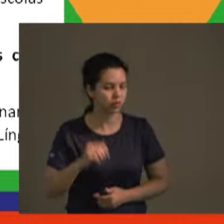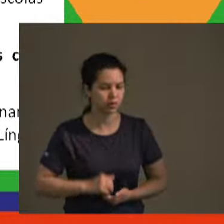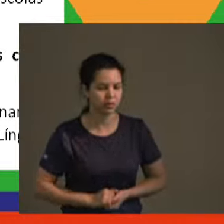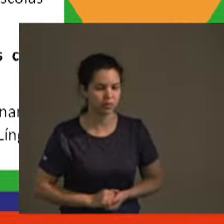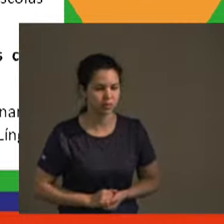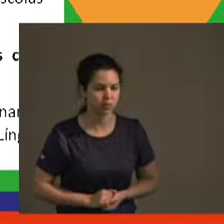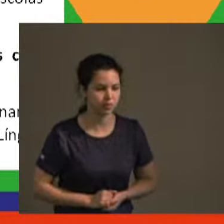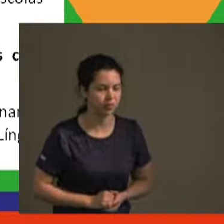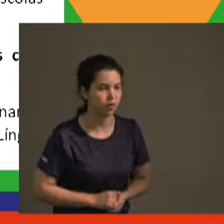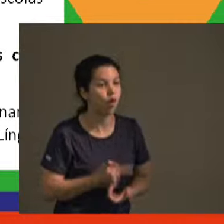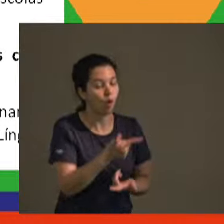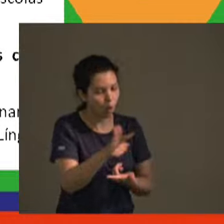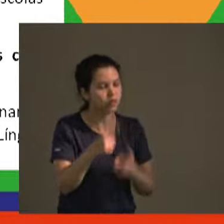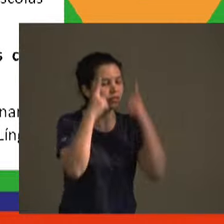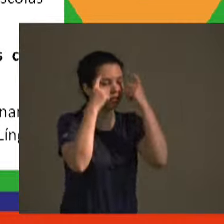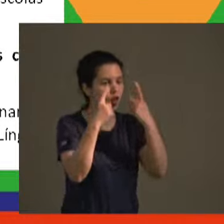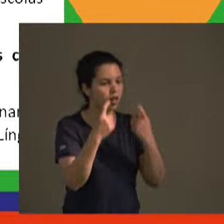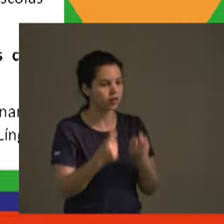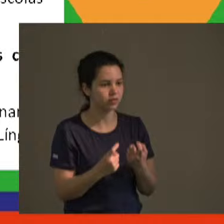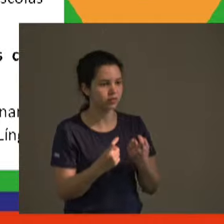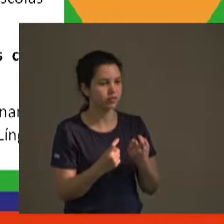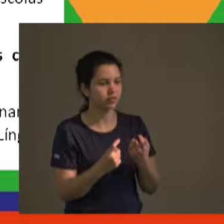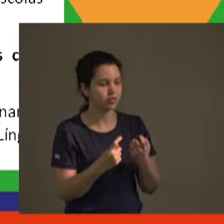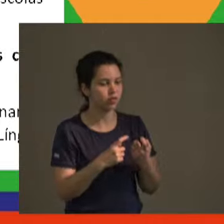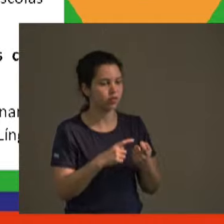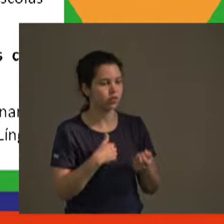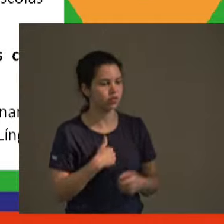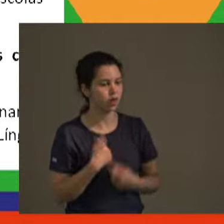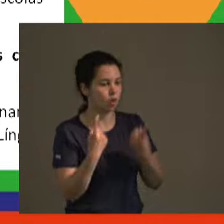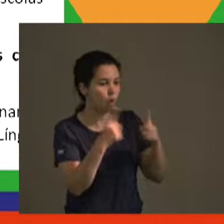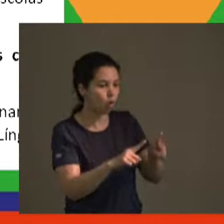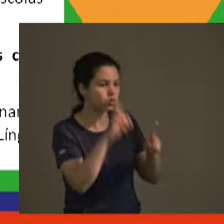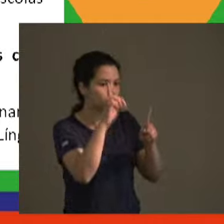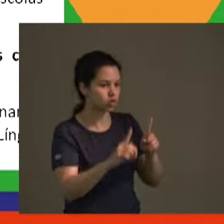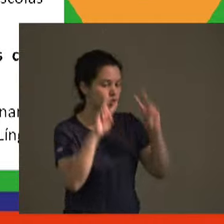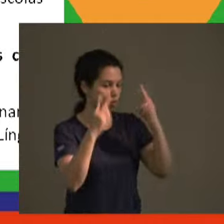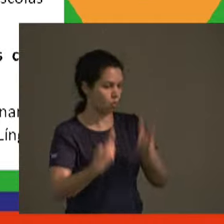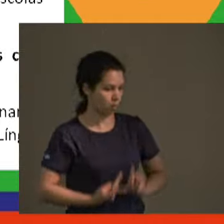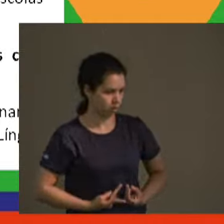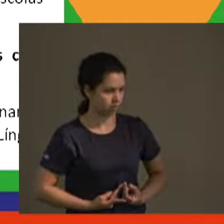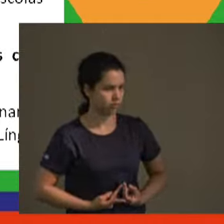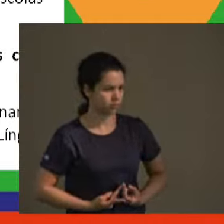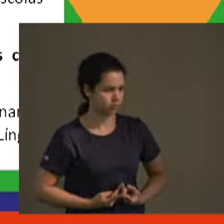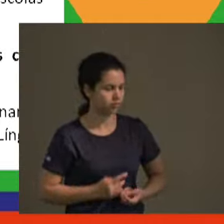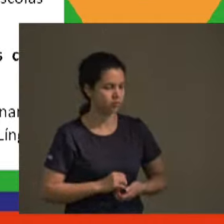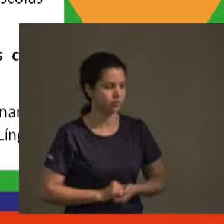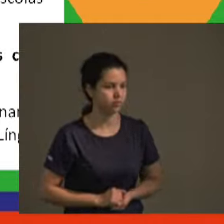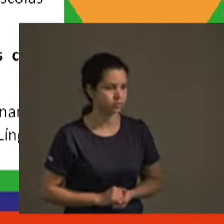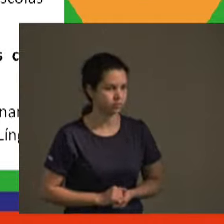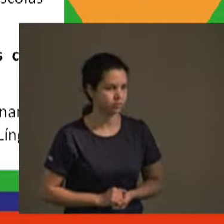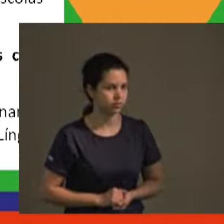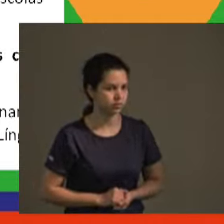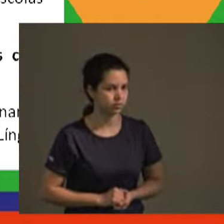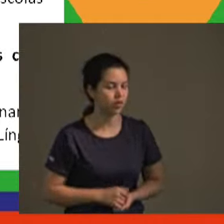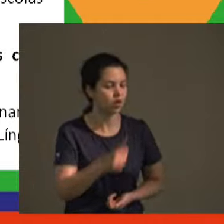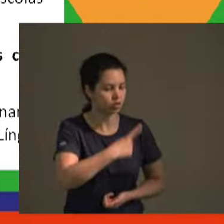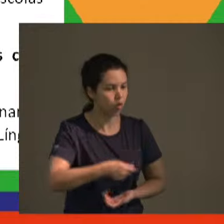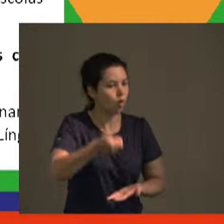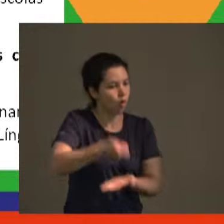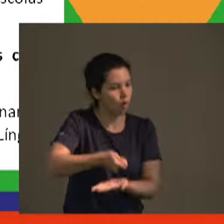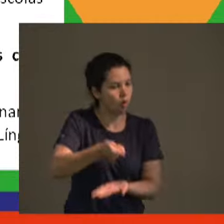outras violações de direitos humanos. Centro de Memória, que vai trazer a história das pessoas que foram né, de forma